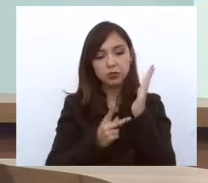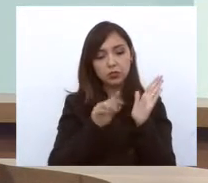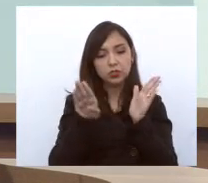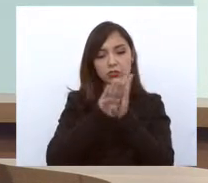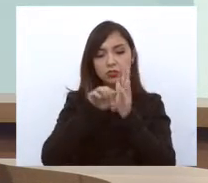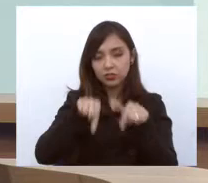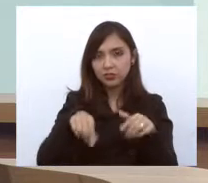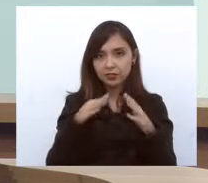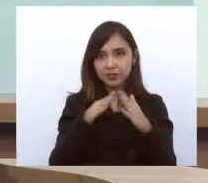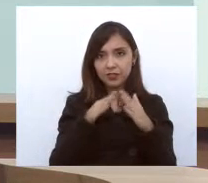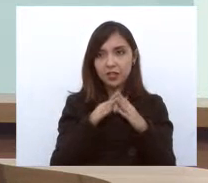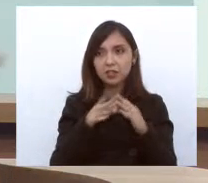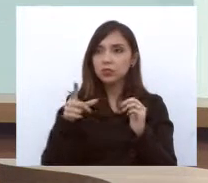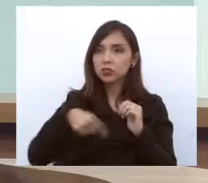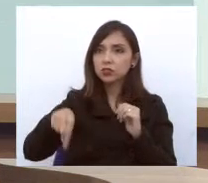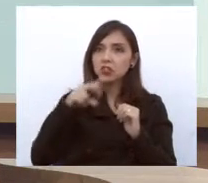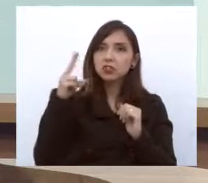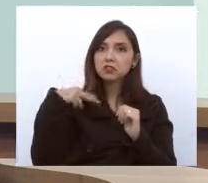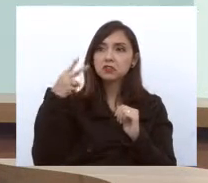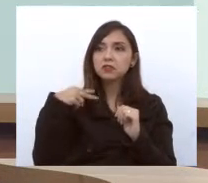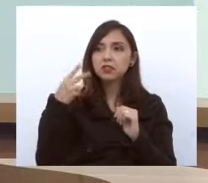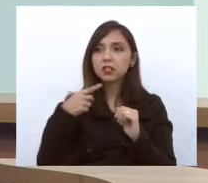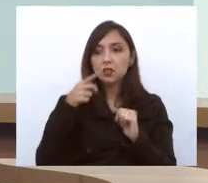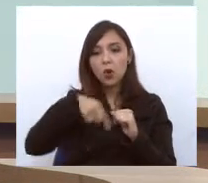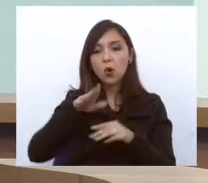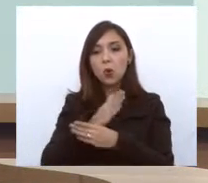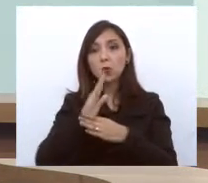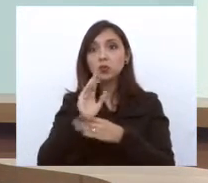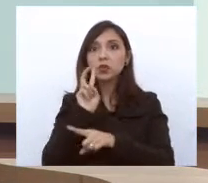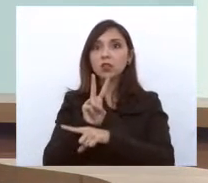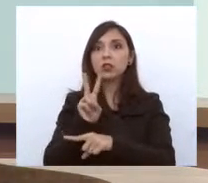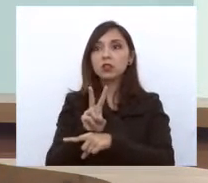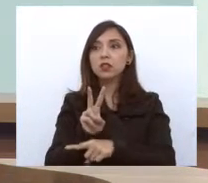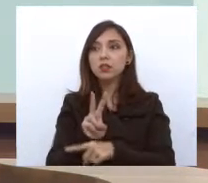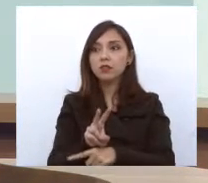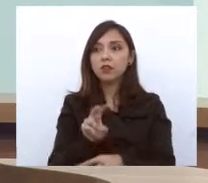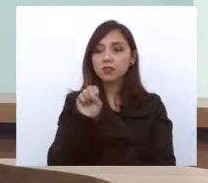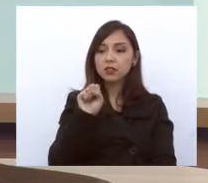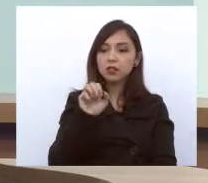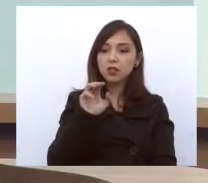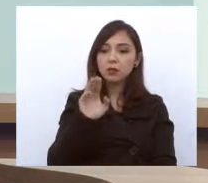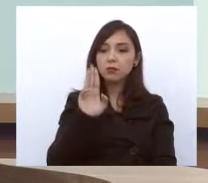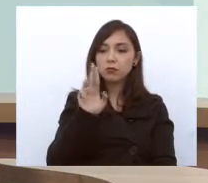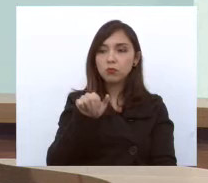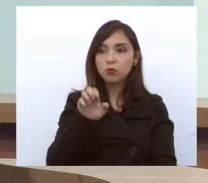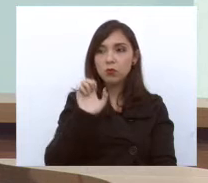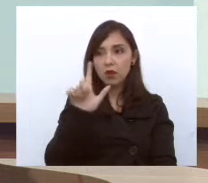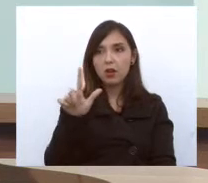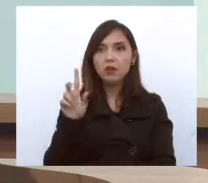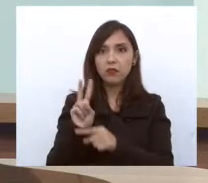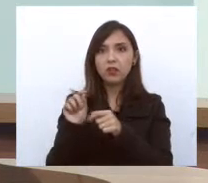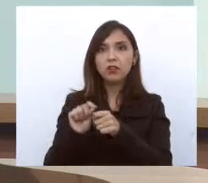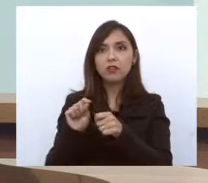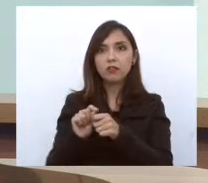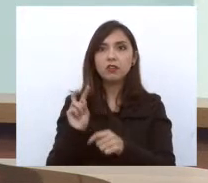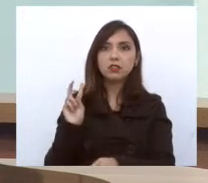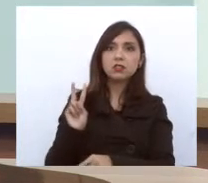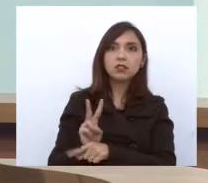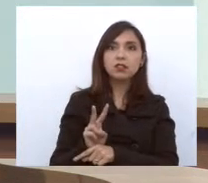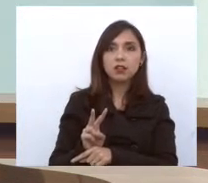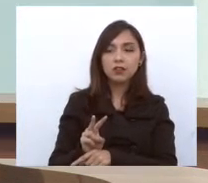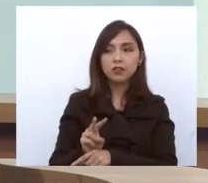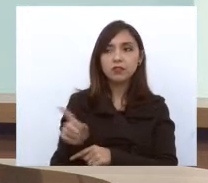aqui, e nós, vereadores, e outros, vêm fazer defesa ainda, como o Samuel Vasconcelos, líder do governo, fez. Defesa para que